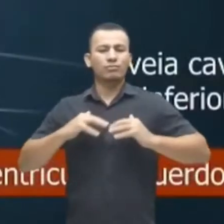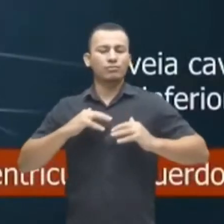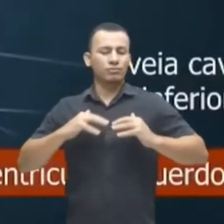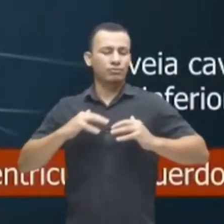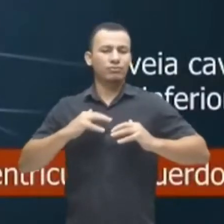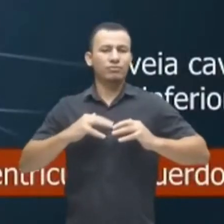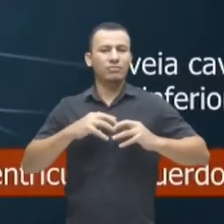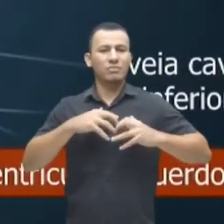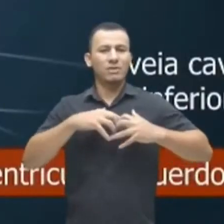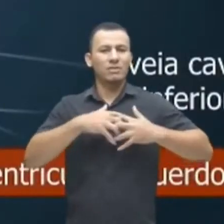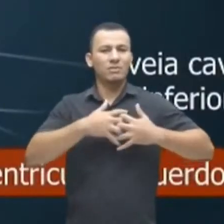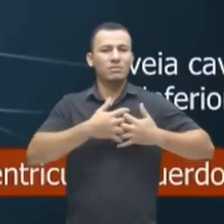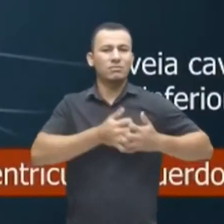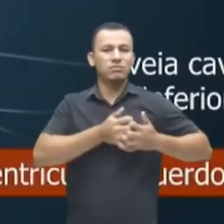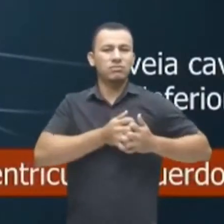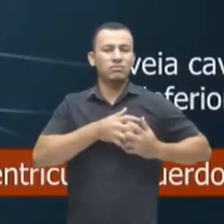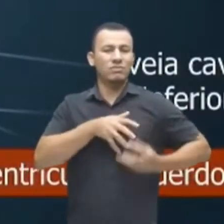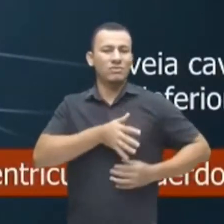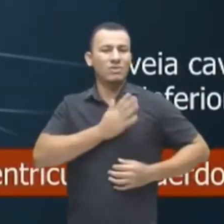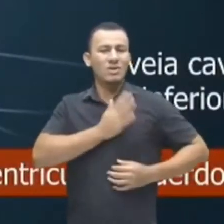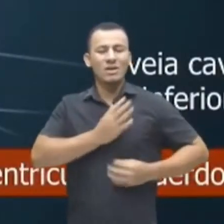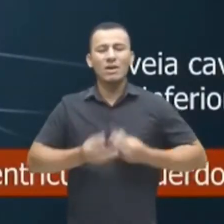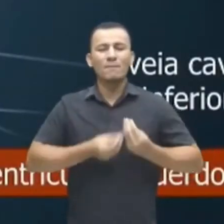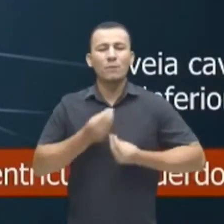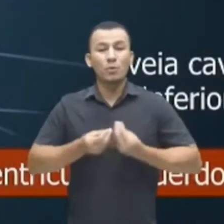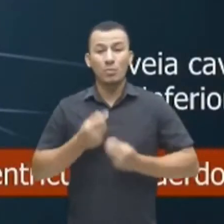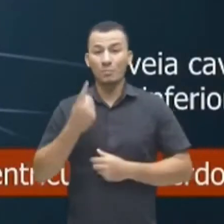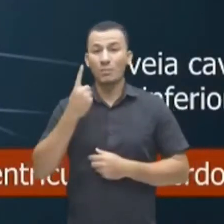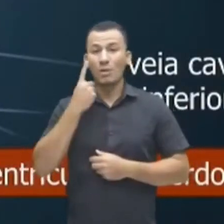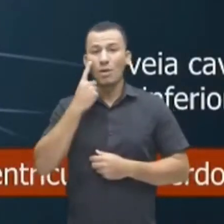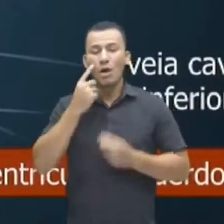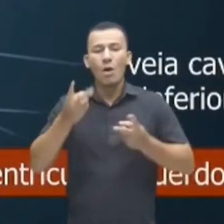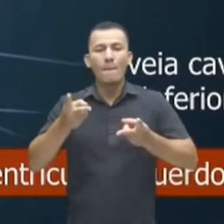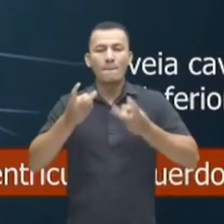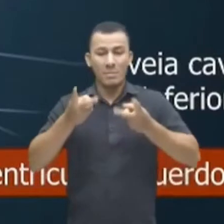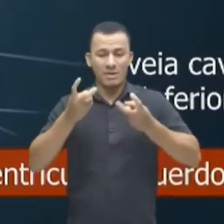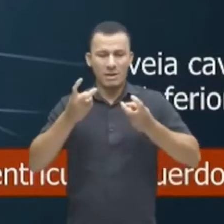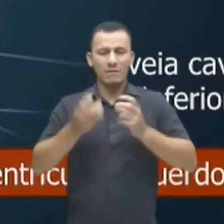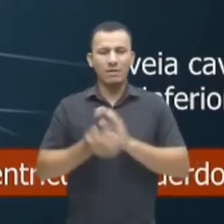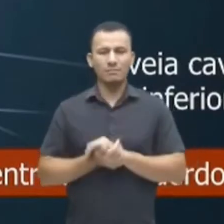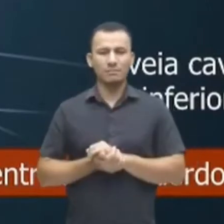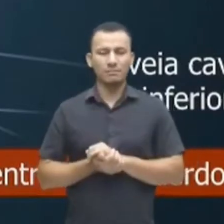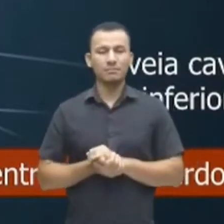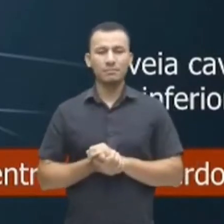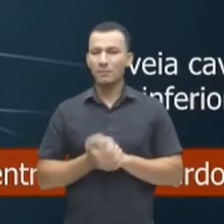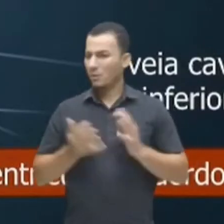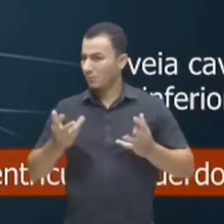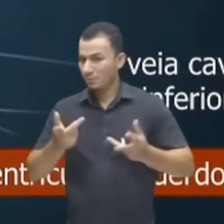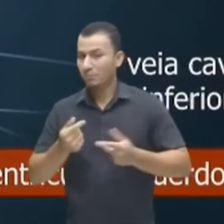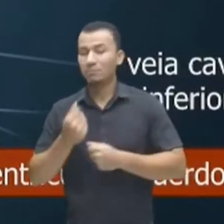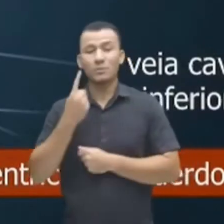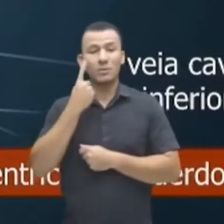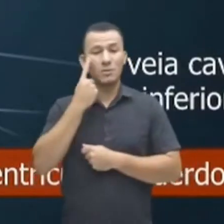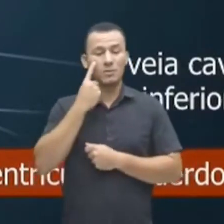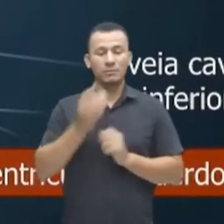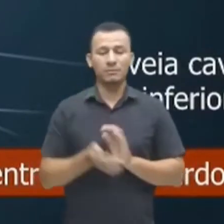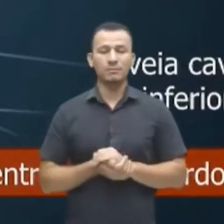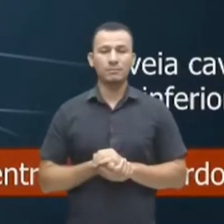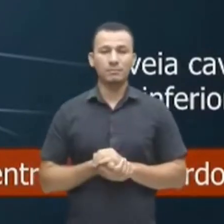de que vocês observassem como é que isso acontece. Olha a coisa fantástica. Do